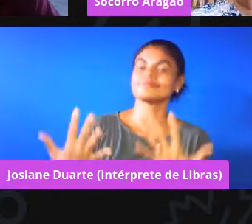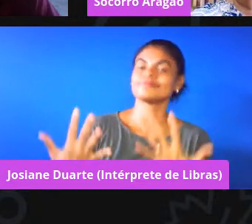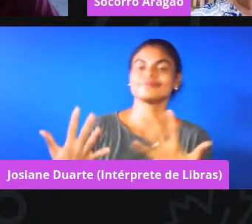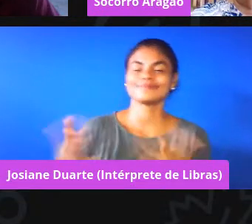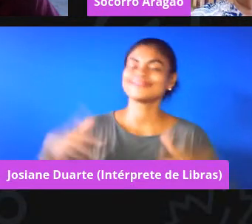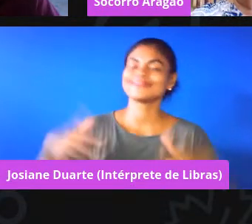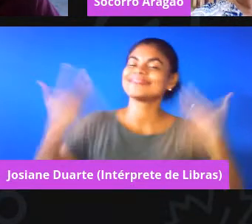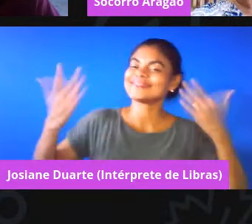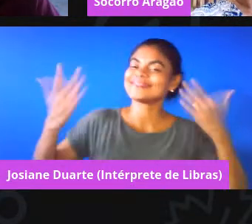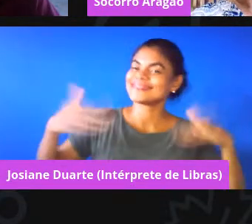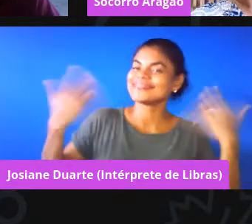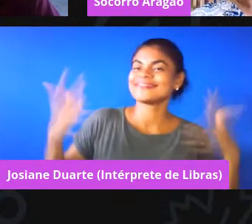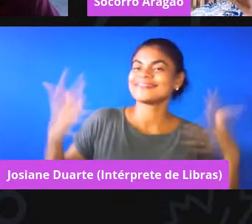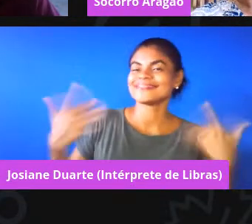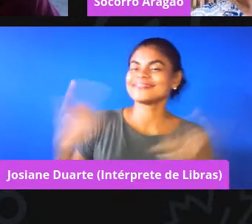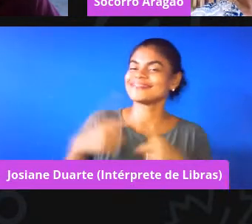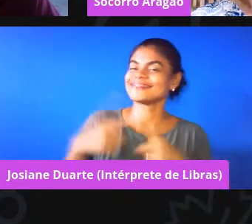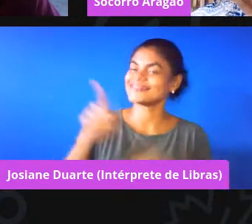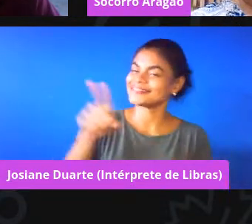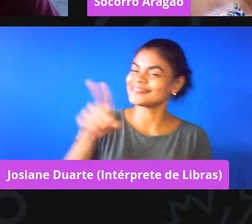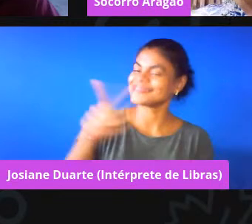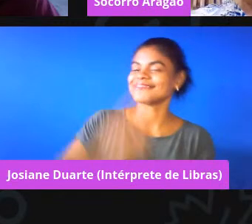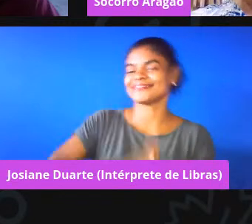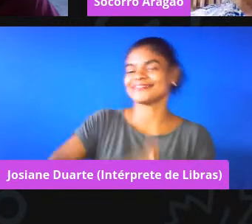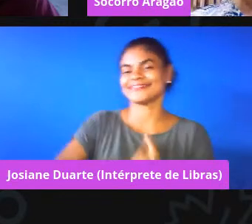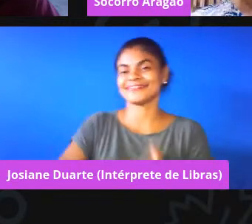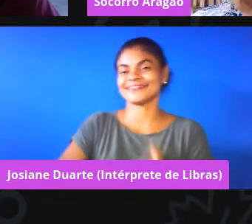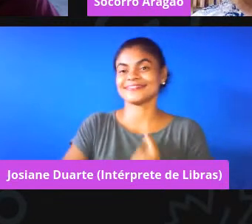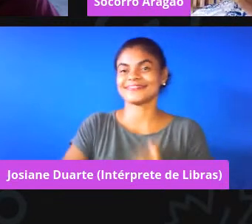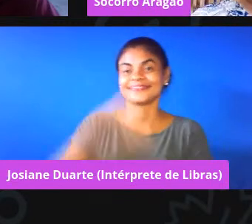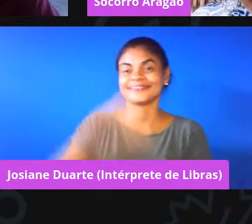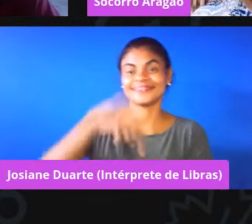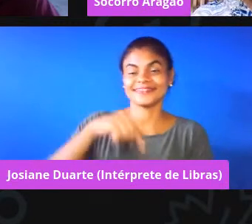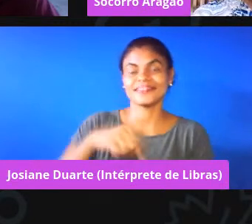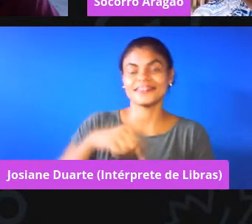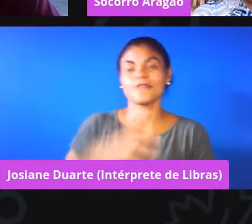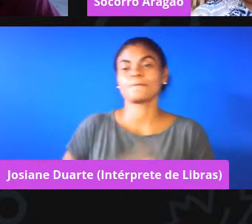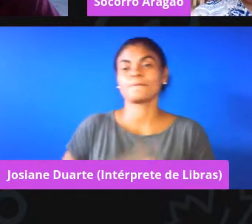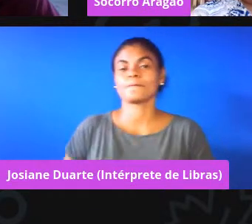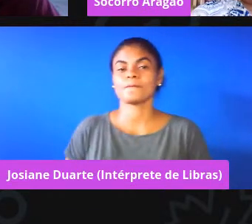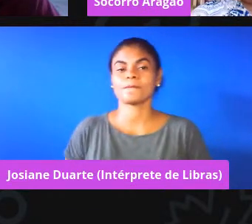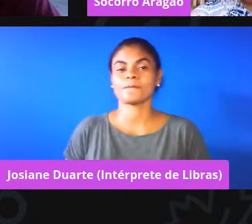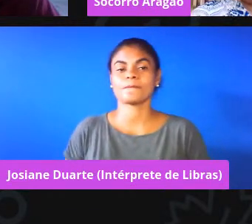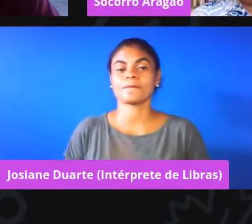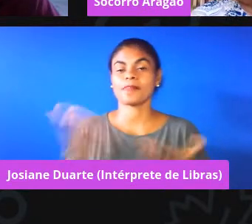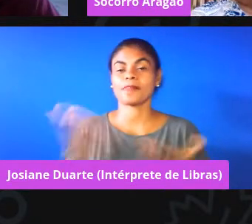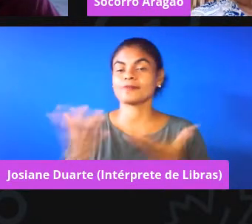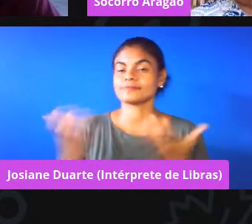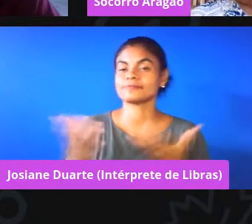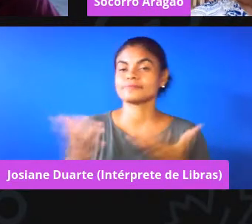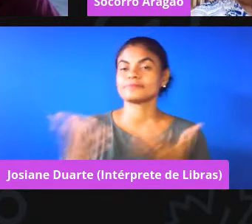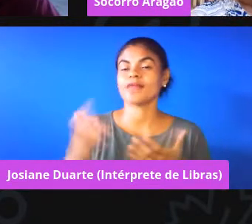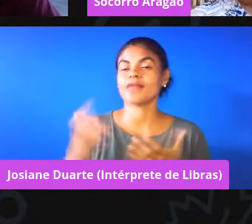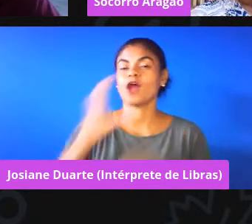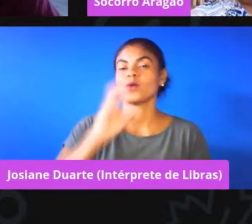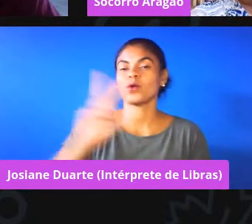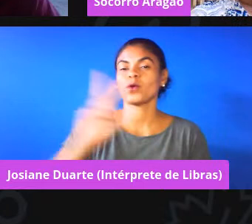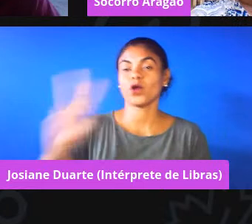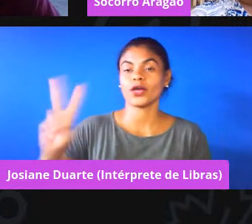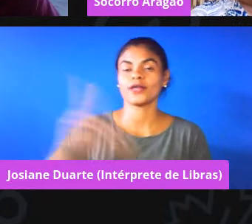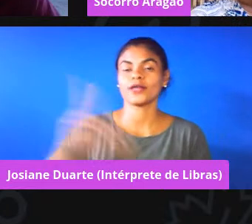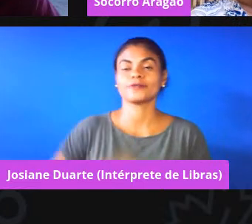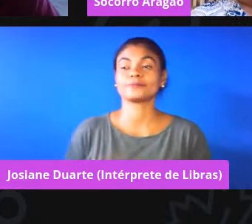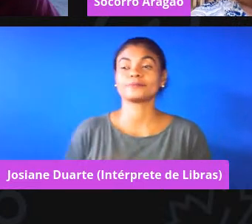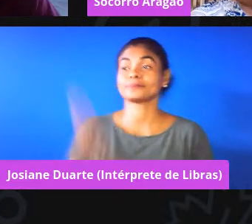alegra estar no nosso meio. E eu gostaria de ler a biodata da minha querida professora, Maria do